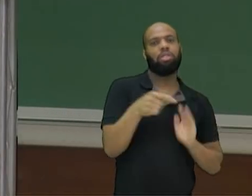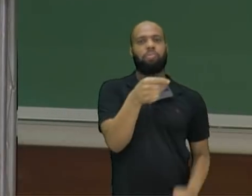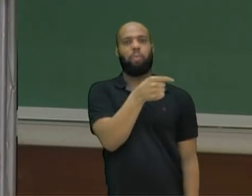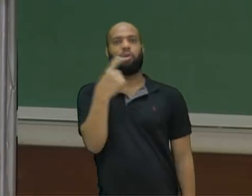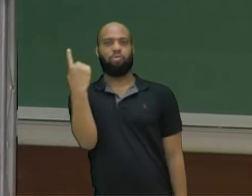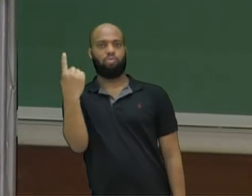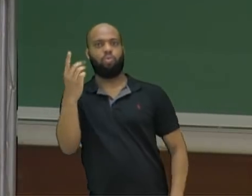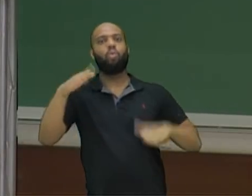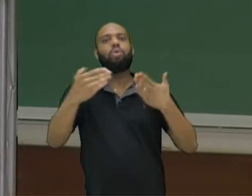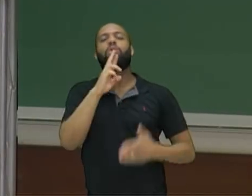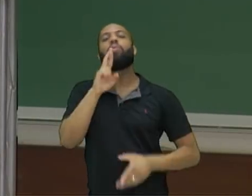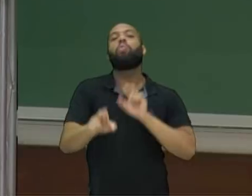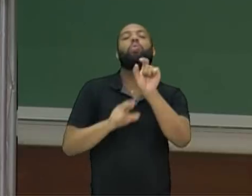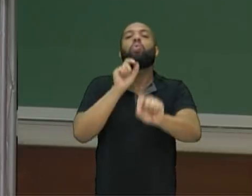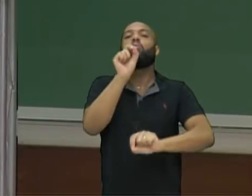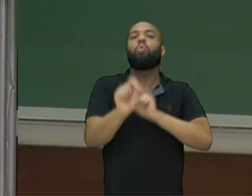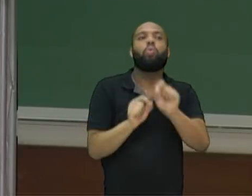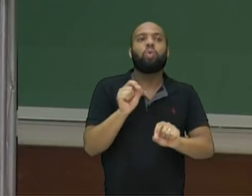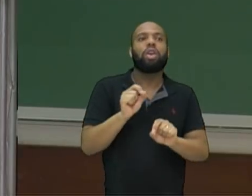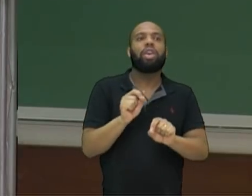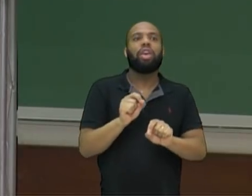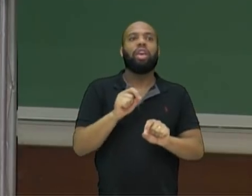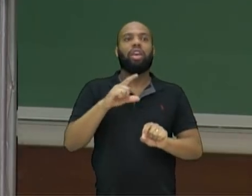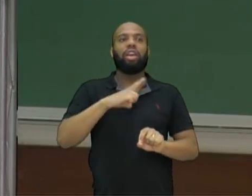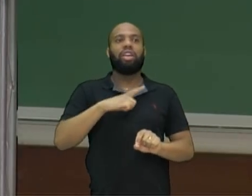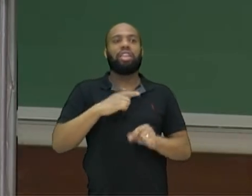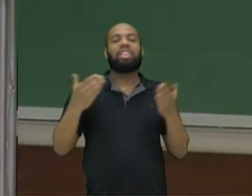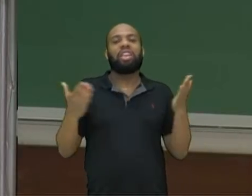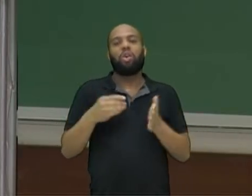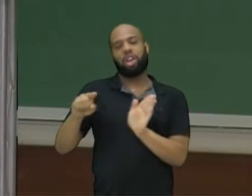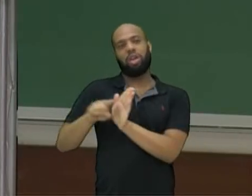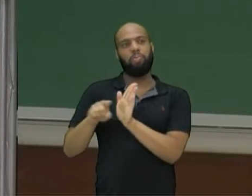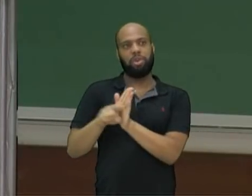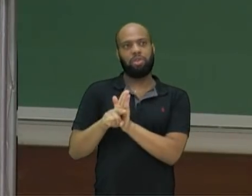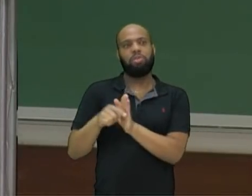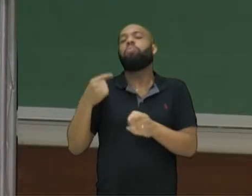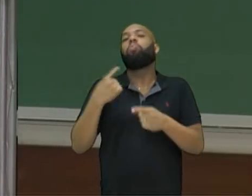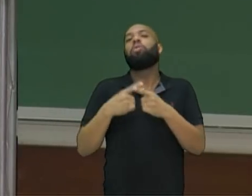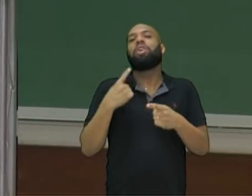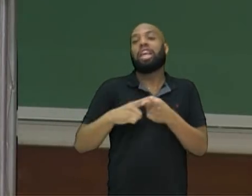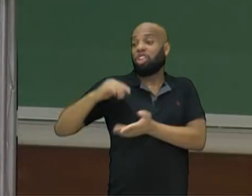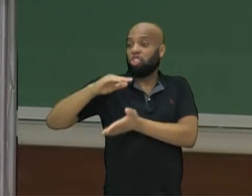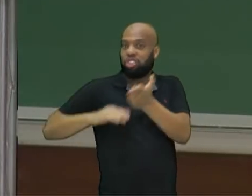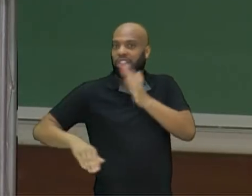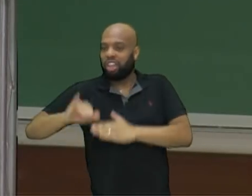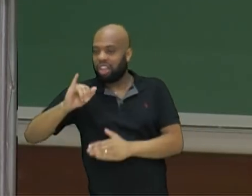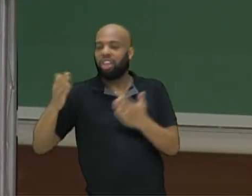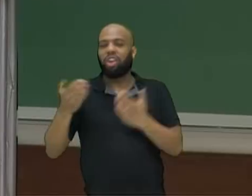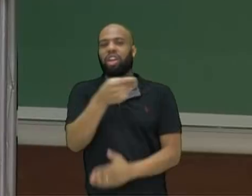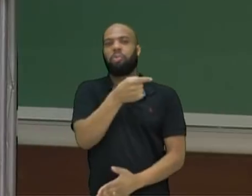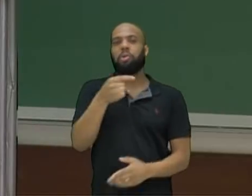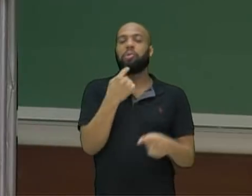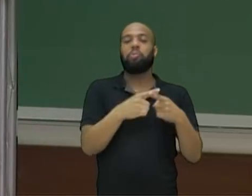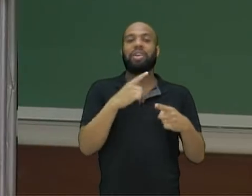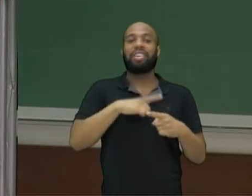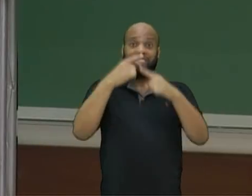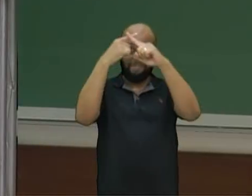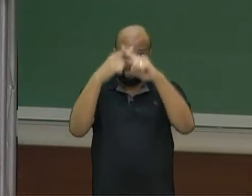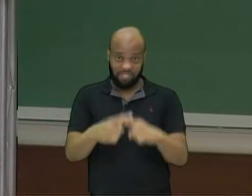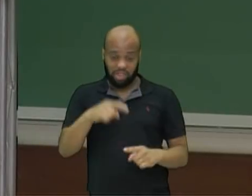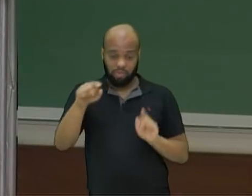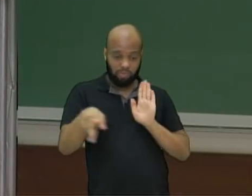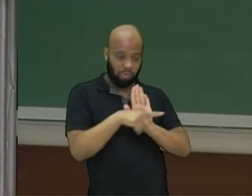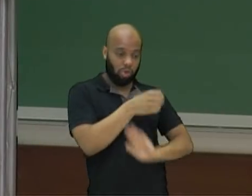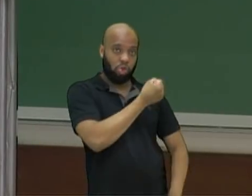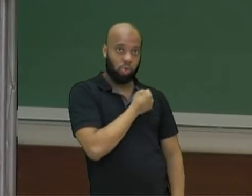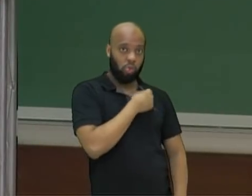vai ficar de positivo, ele vai passar a ser negativo. Por quê? Porque é uma multiplicação de um número positivo, que é o